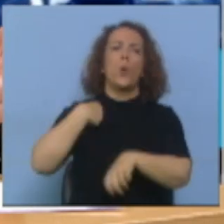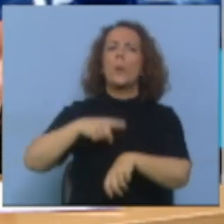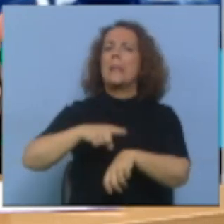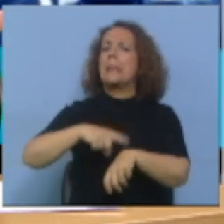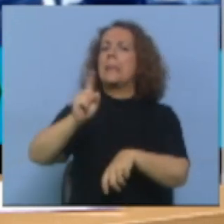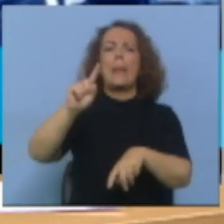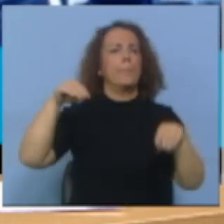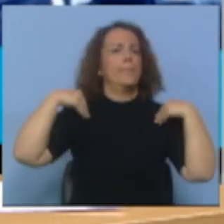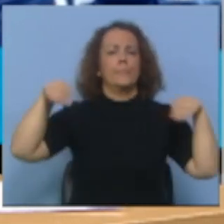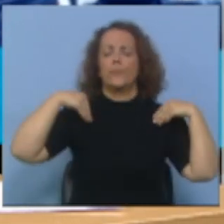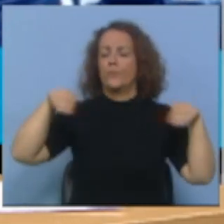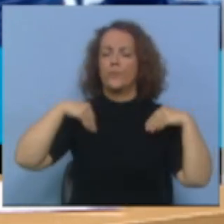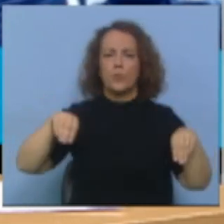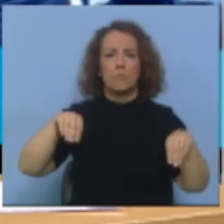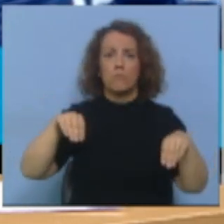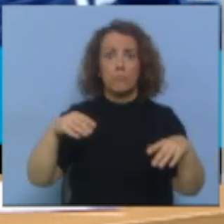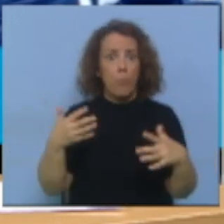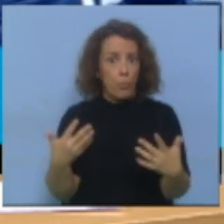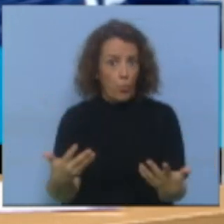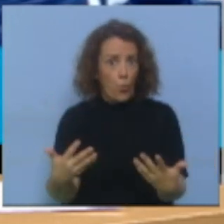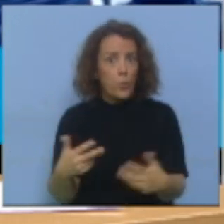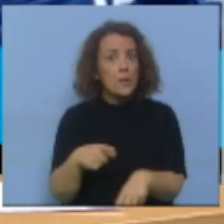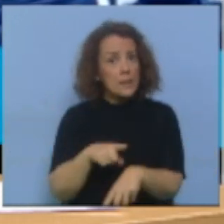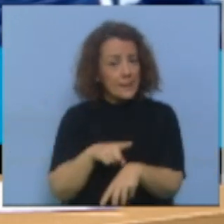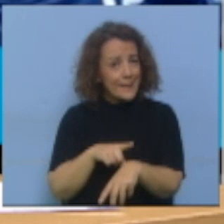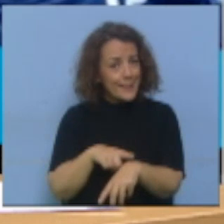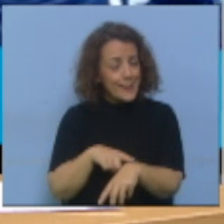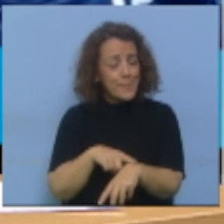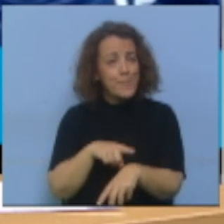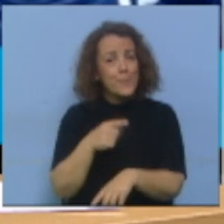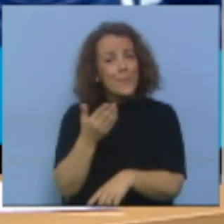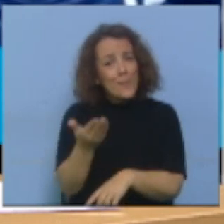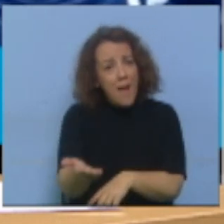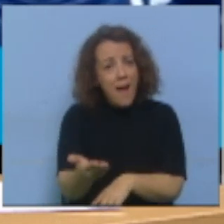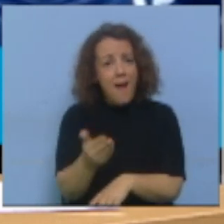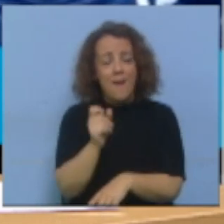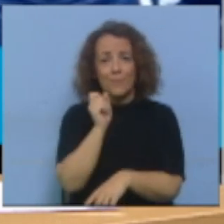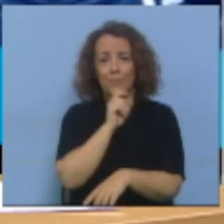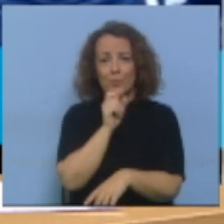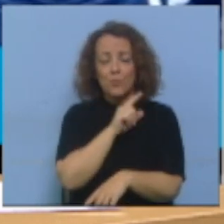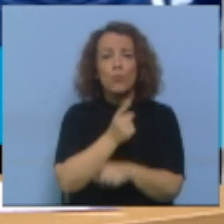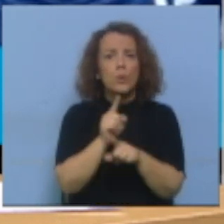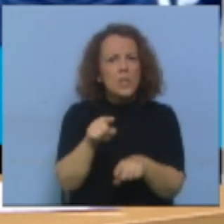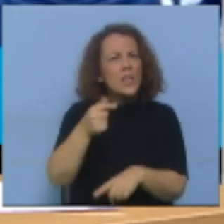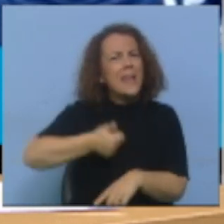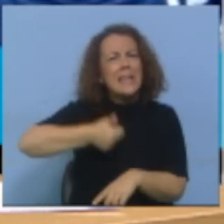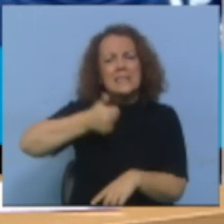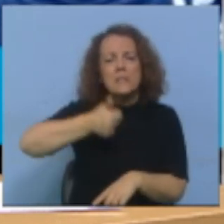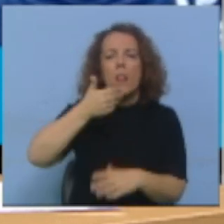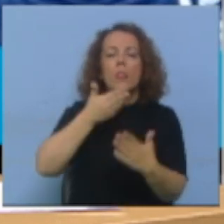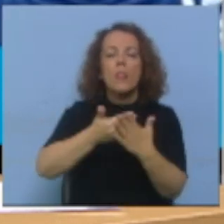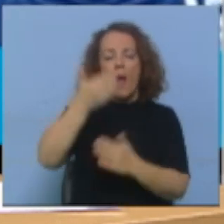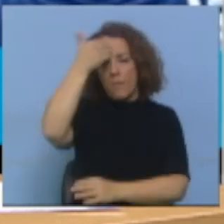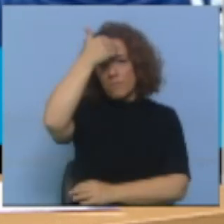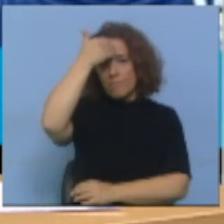para exercício físico. Pois agora tenho uma oportunidade para fazer exercício físico, porque é fundamental para o bem-estar